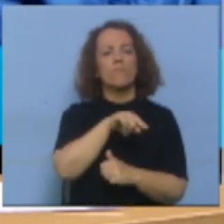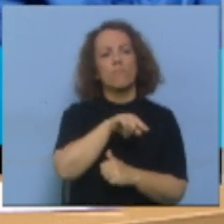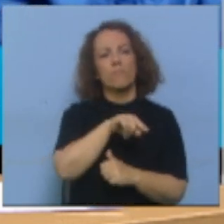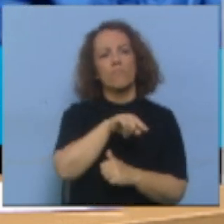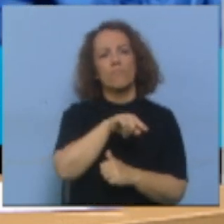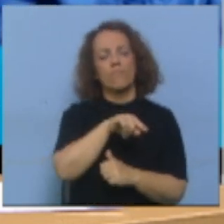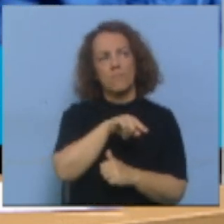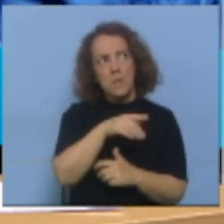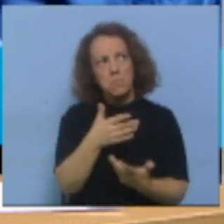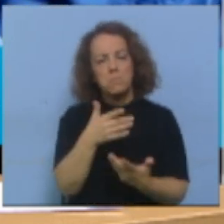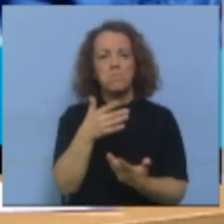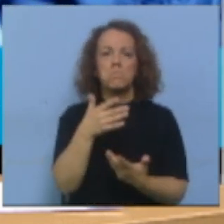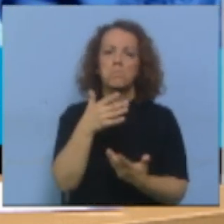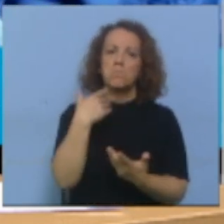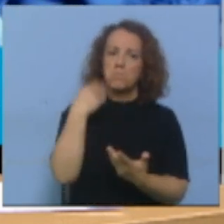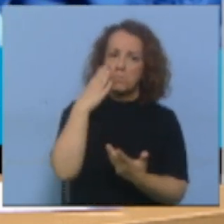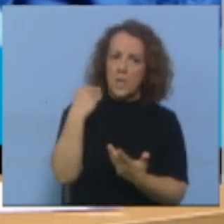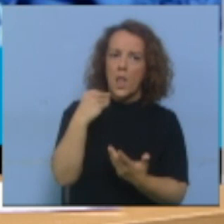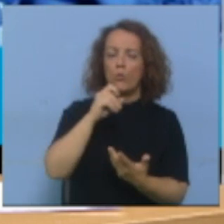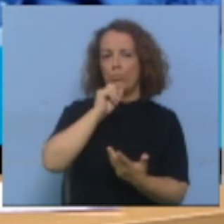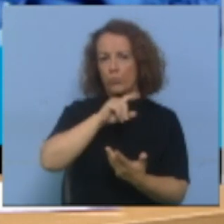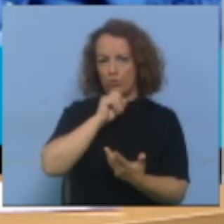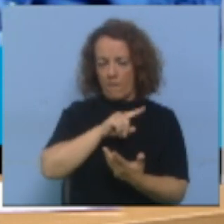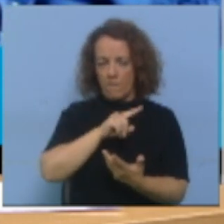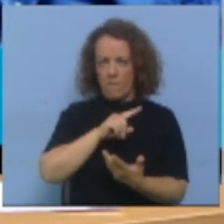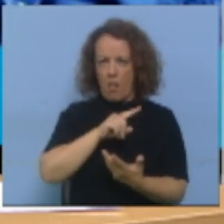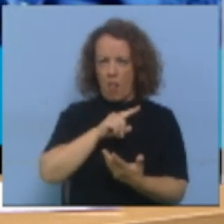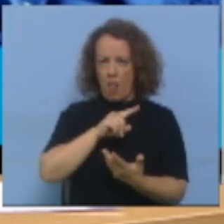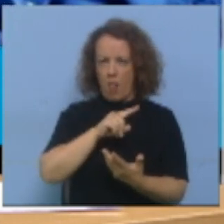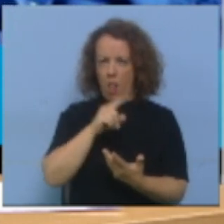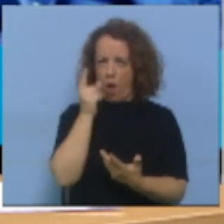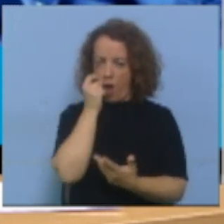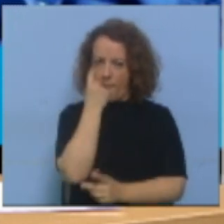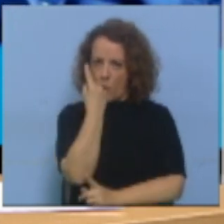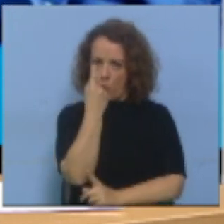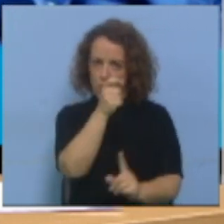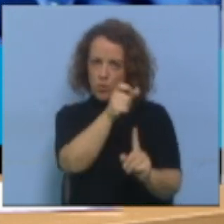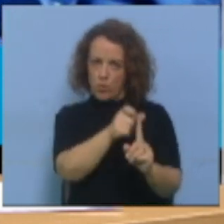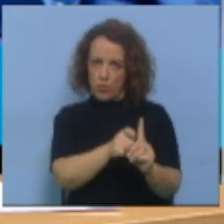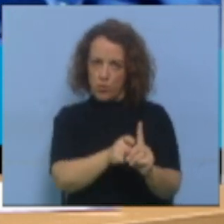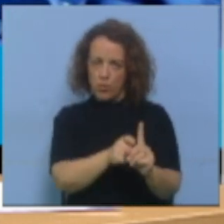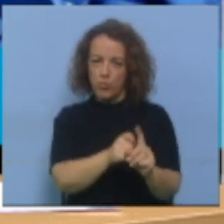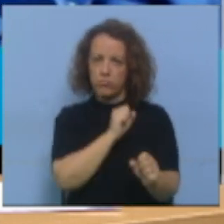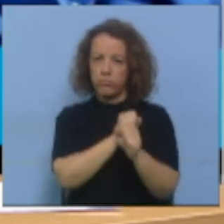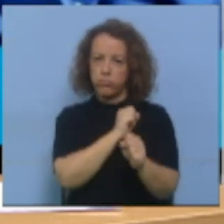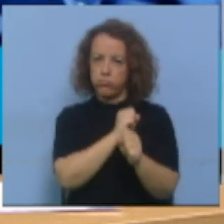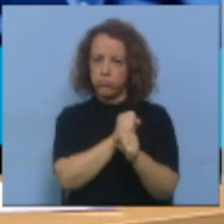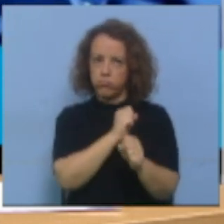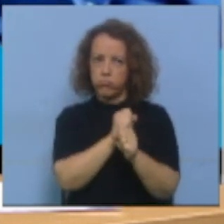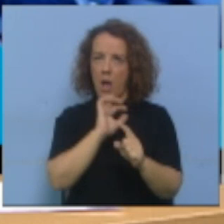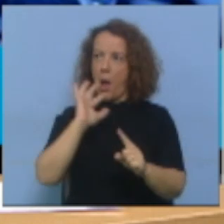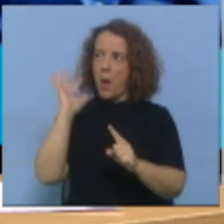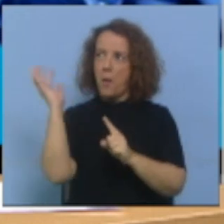Será humanamente saudável deixar um homem trabalhar às vezes numa paróquia com um